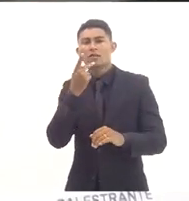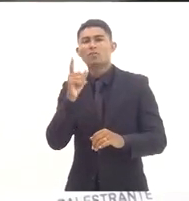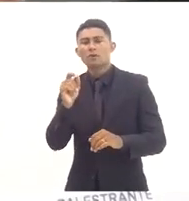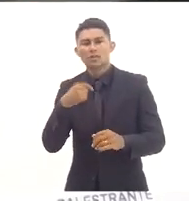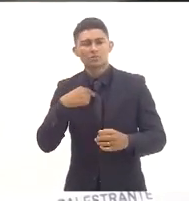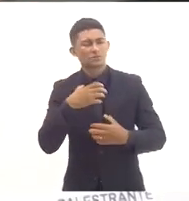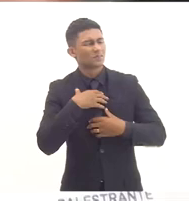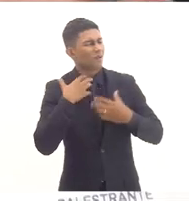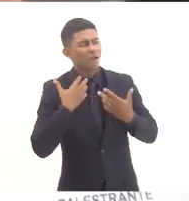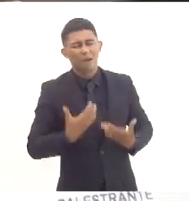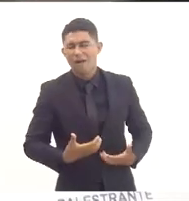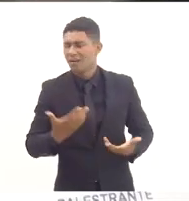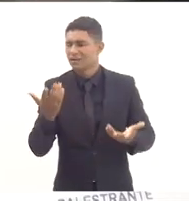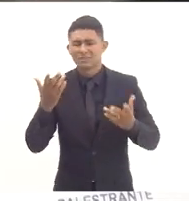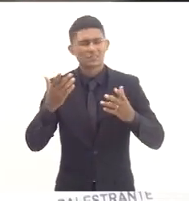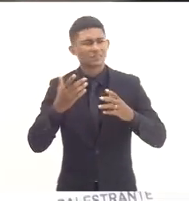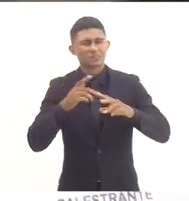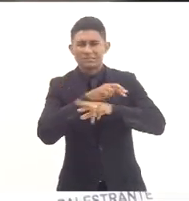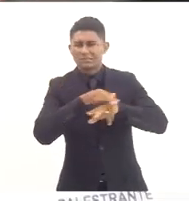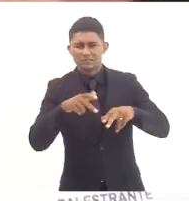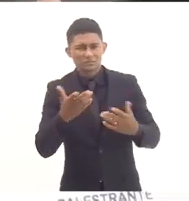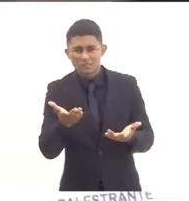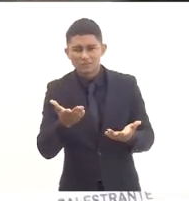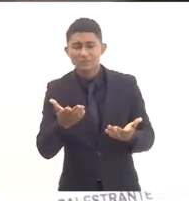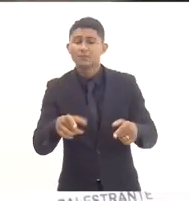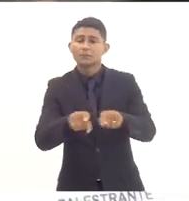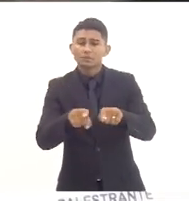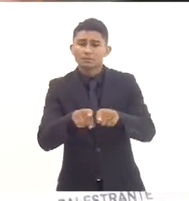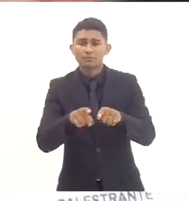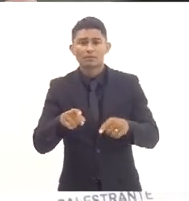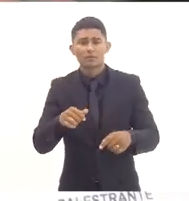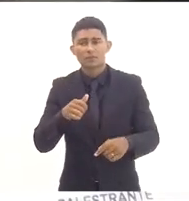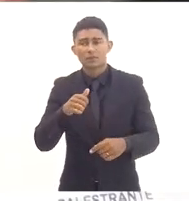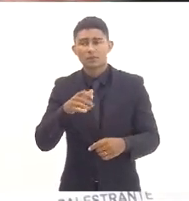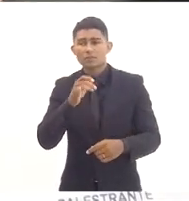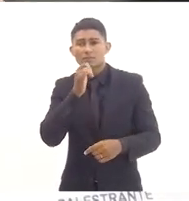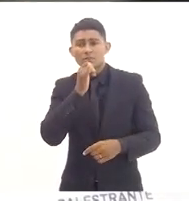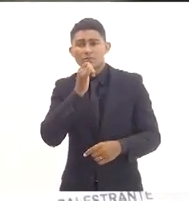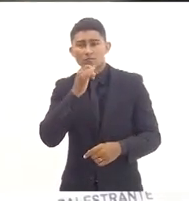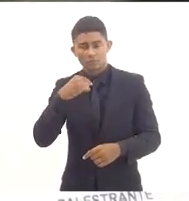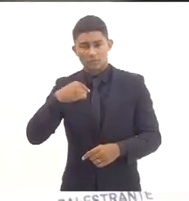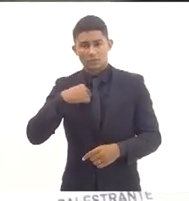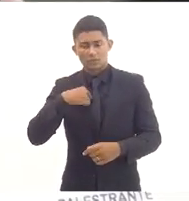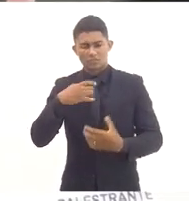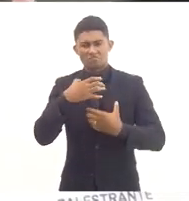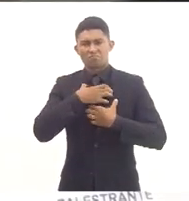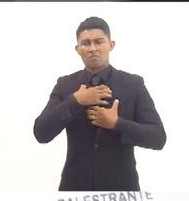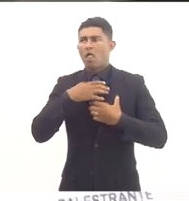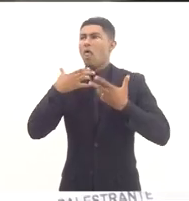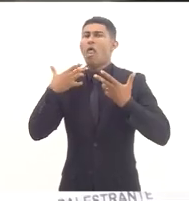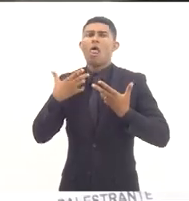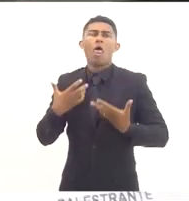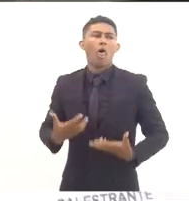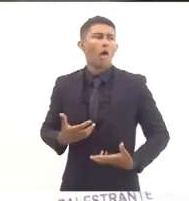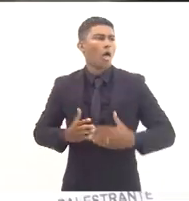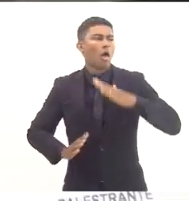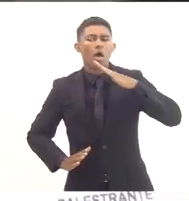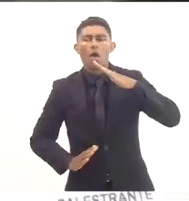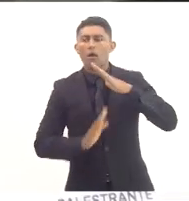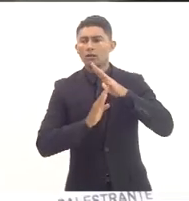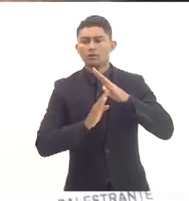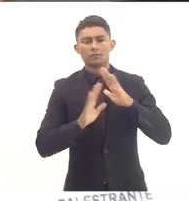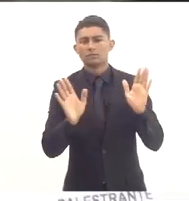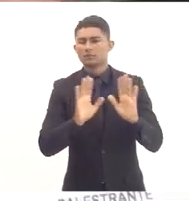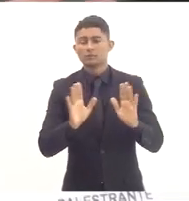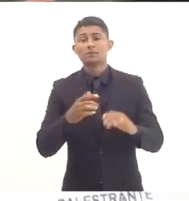e etc e etc quanto as mãos de pessoas com deficiência eu sou um o resultado tá sua mãe tem os